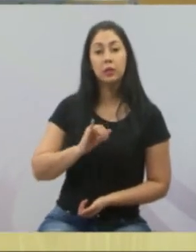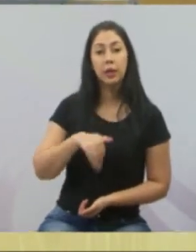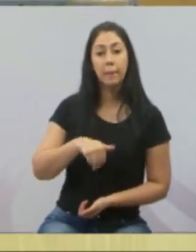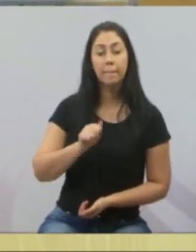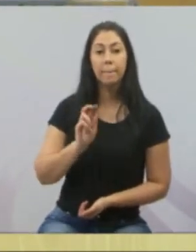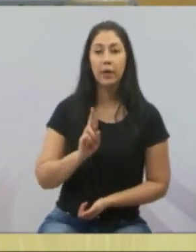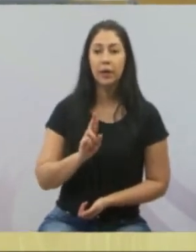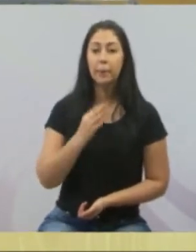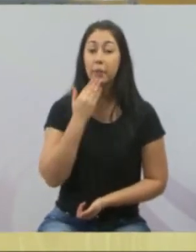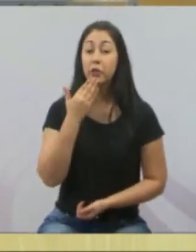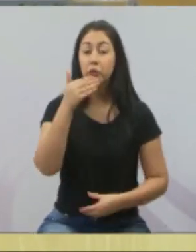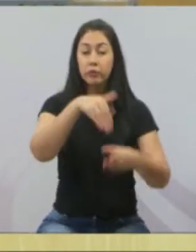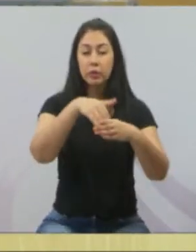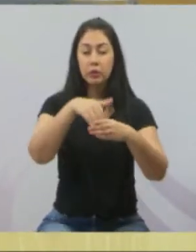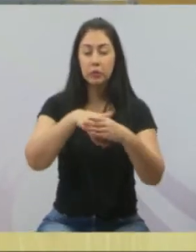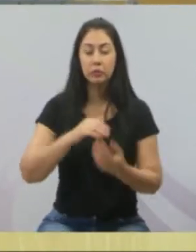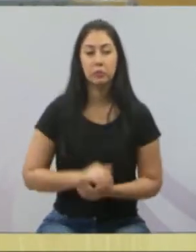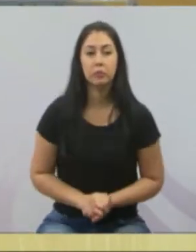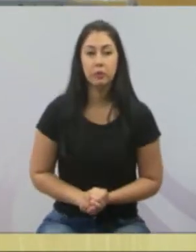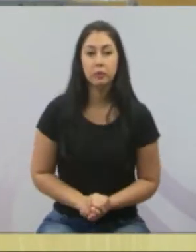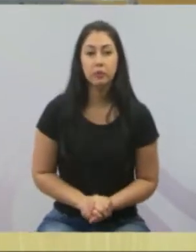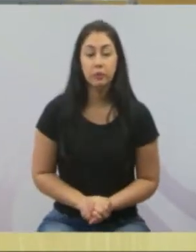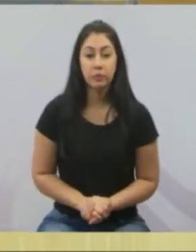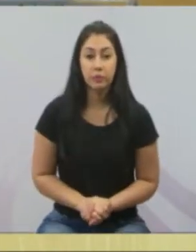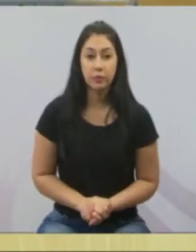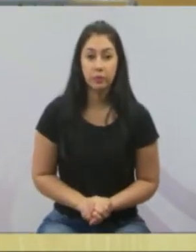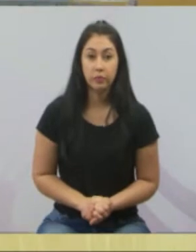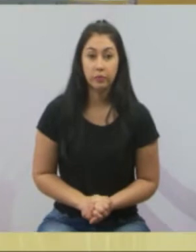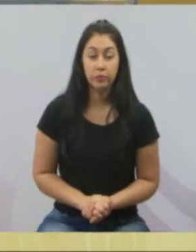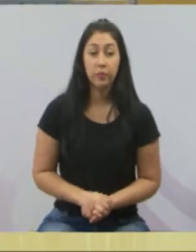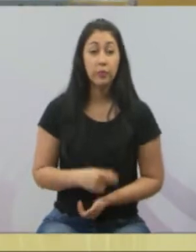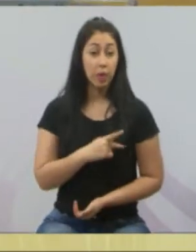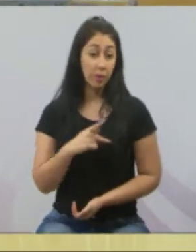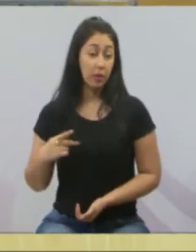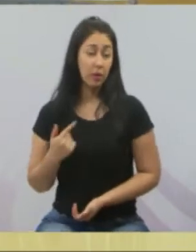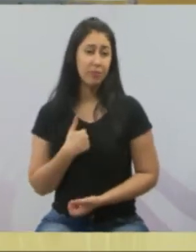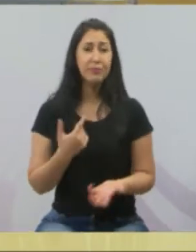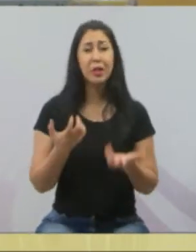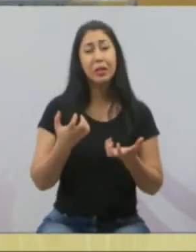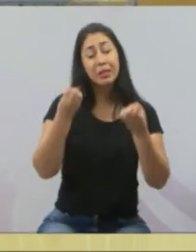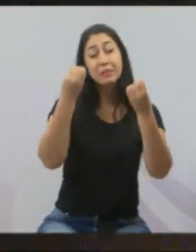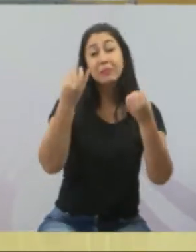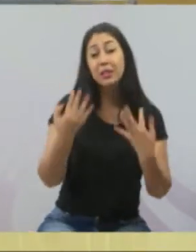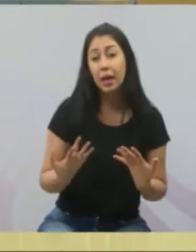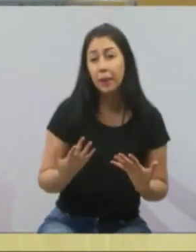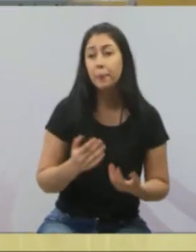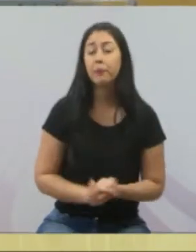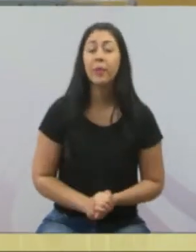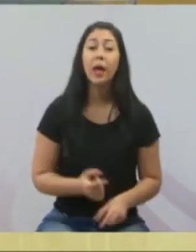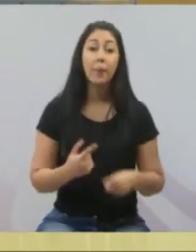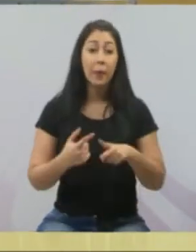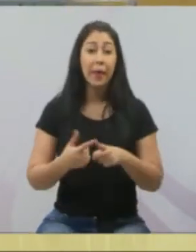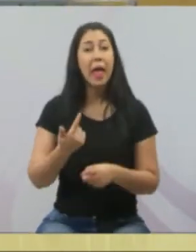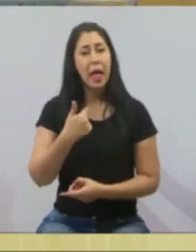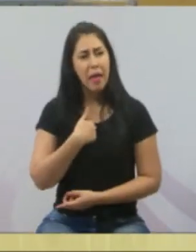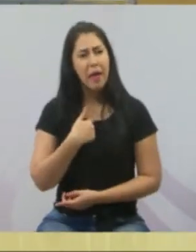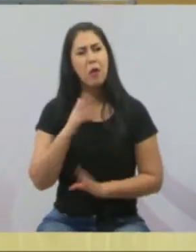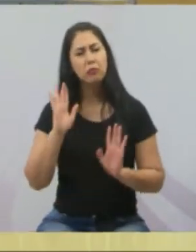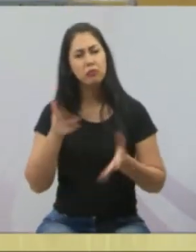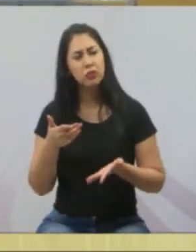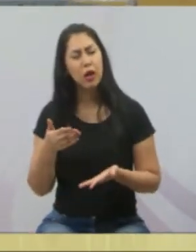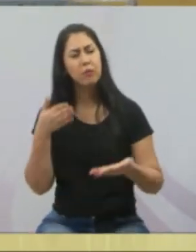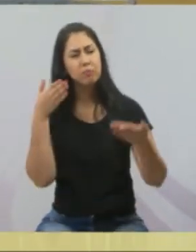que temos recebido diversas reclamações de professores da rede estadual de ensino, relatando a necessidade de qualidade no sinal da internet para realizar seus